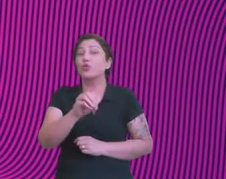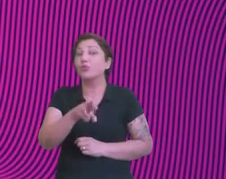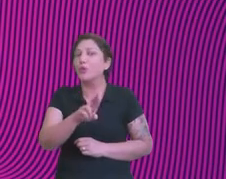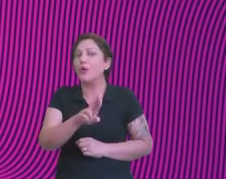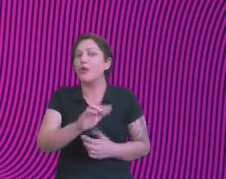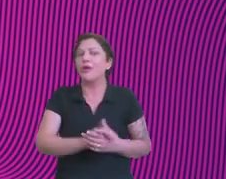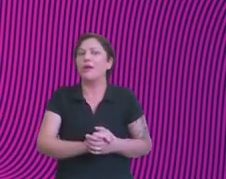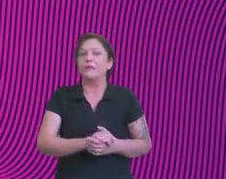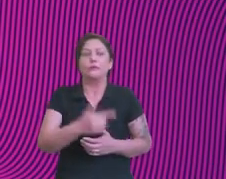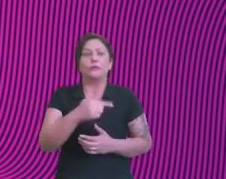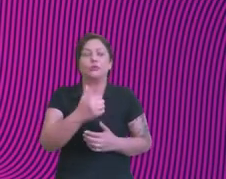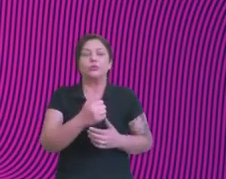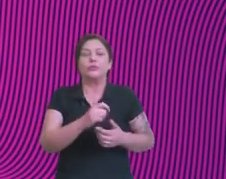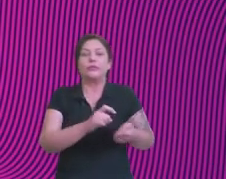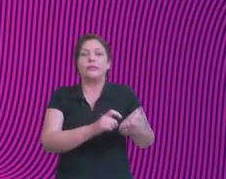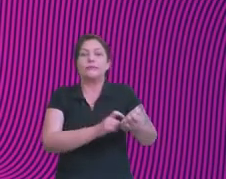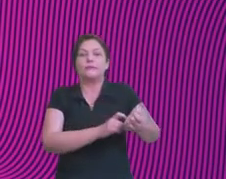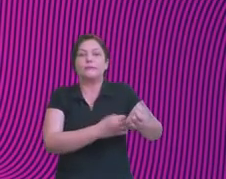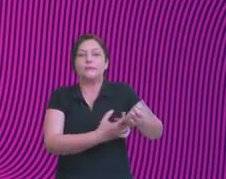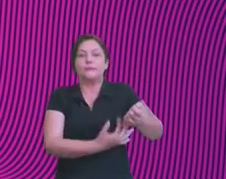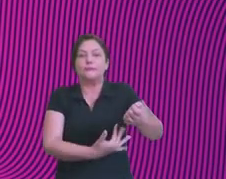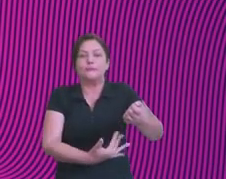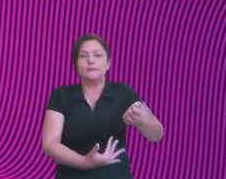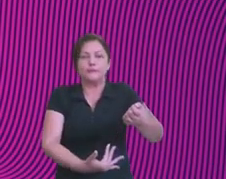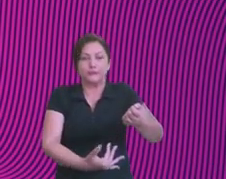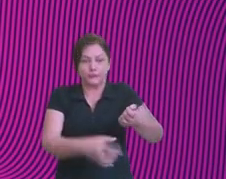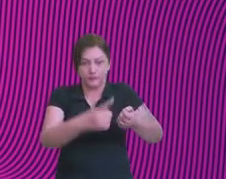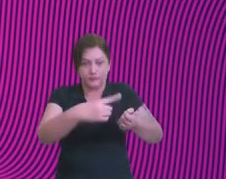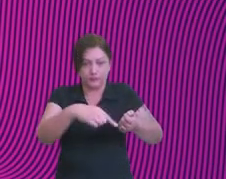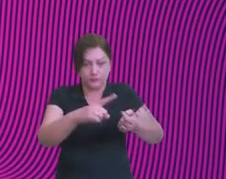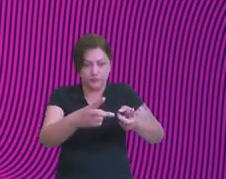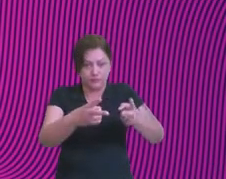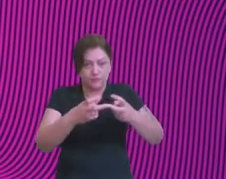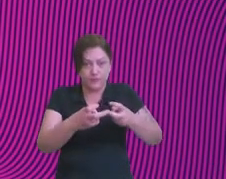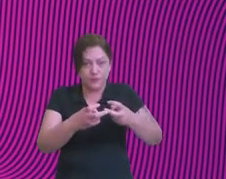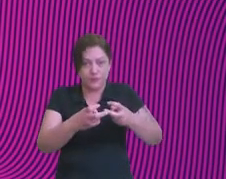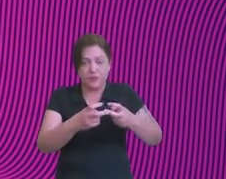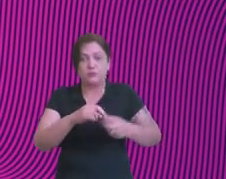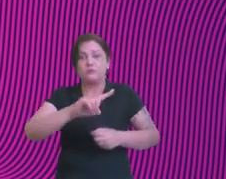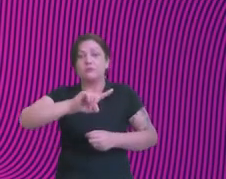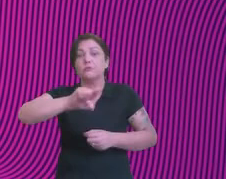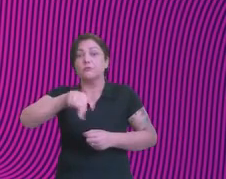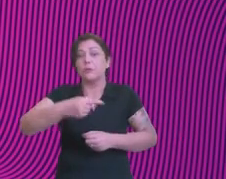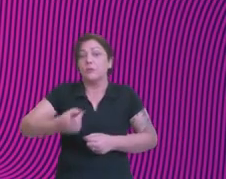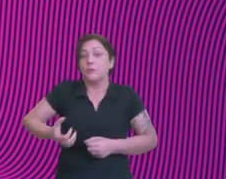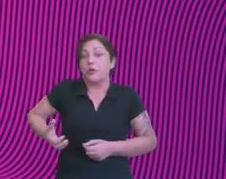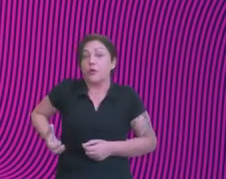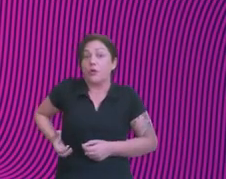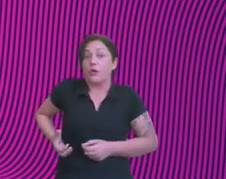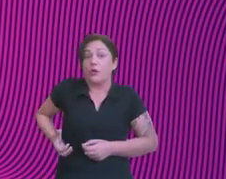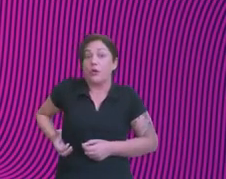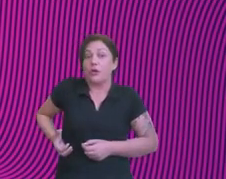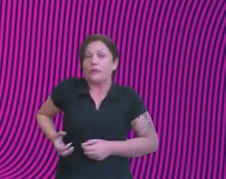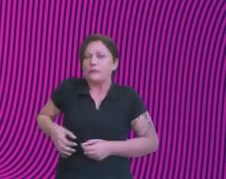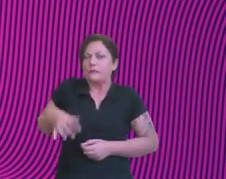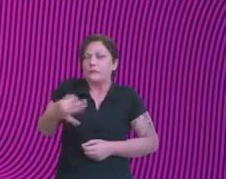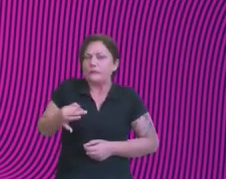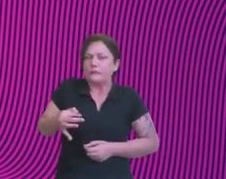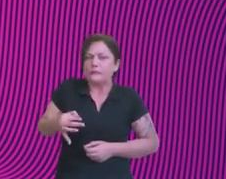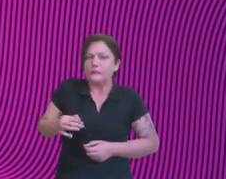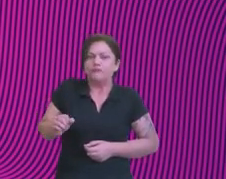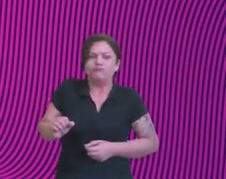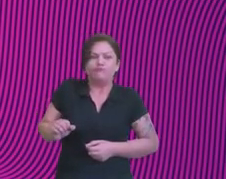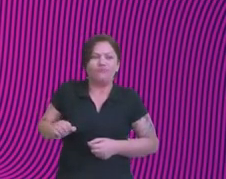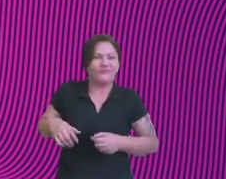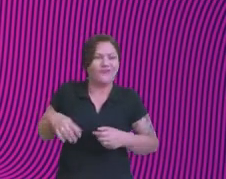não tem nenhuma complicação local e tem um volume de doença hepática muito grande, né, que é impossível se pensar na